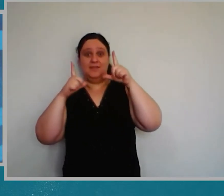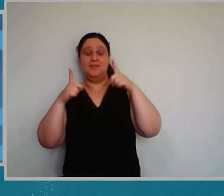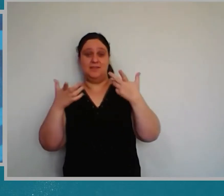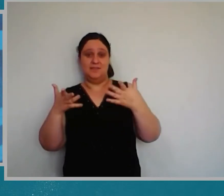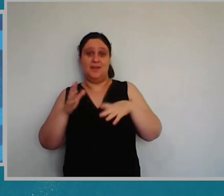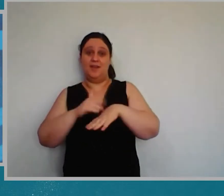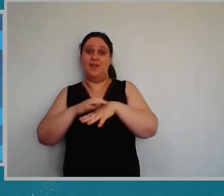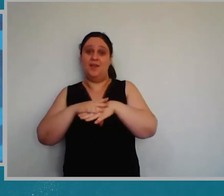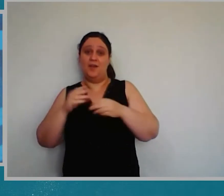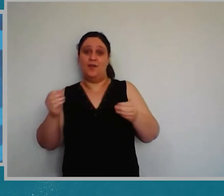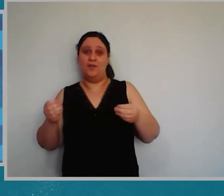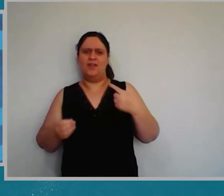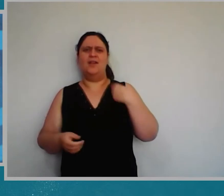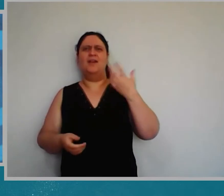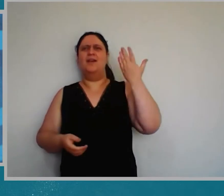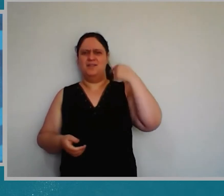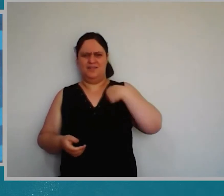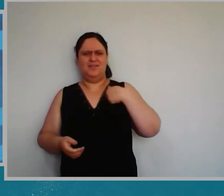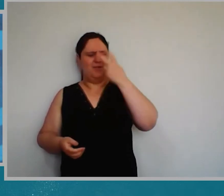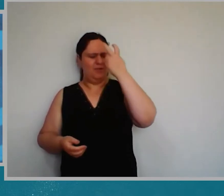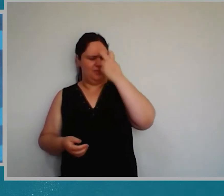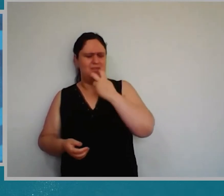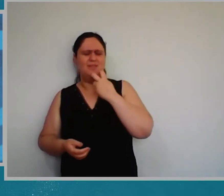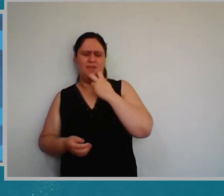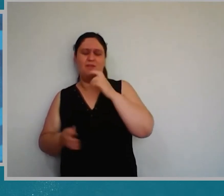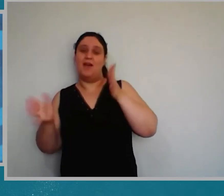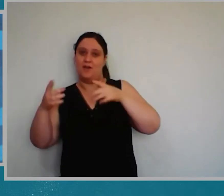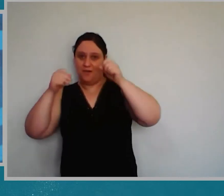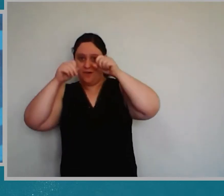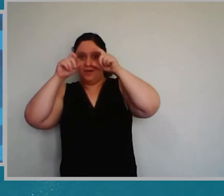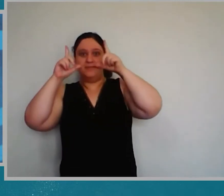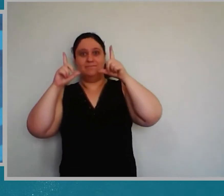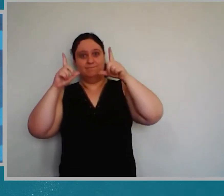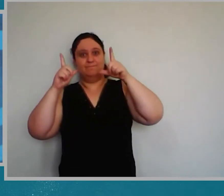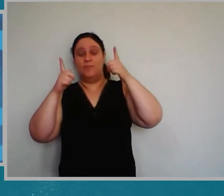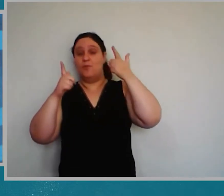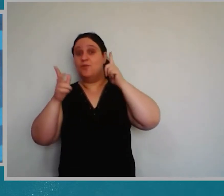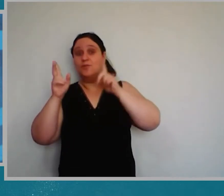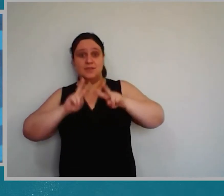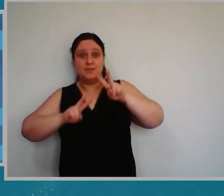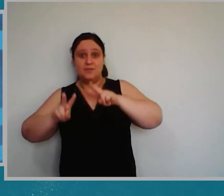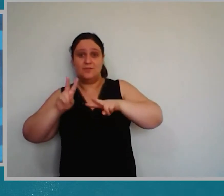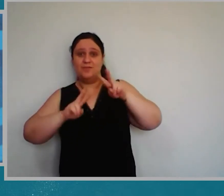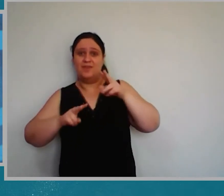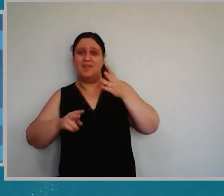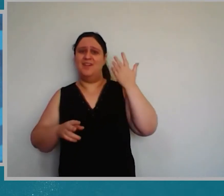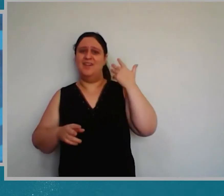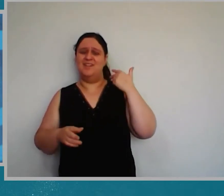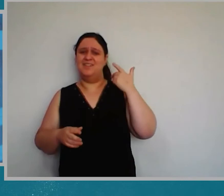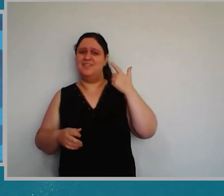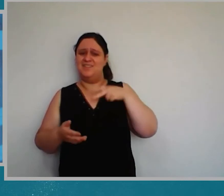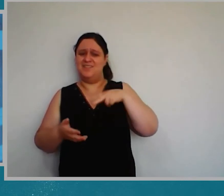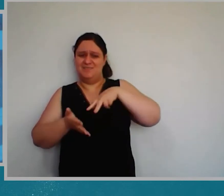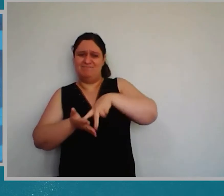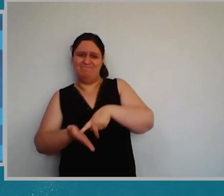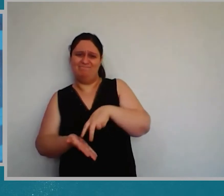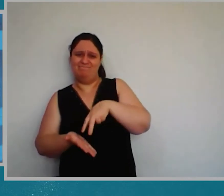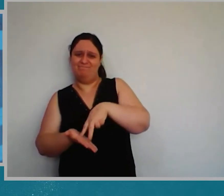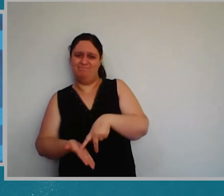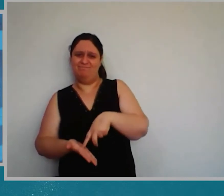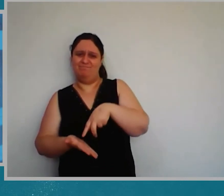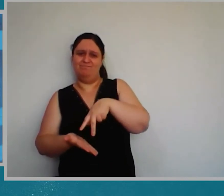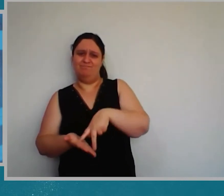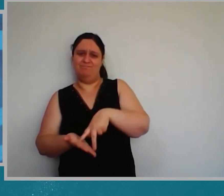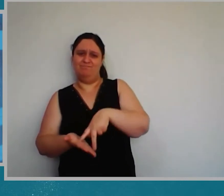Eu era cego, agora estou vendo. Eu tinha as pernas, mas era coxo. Mas agora eu ando,